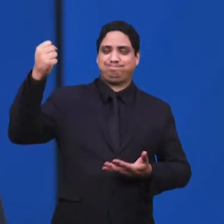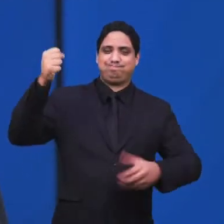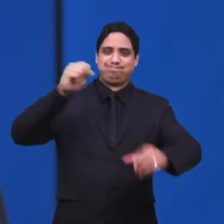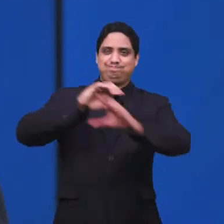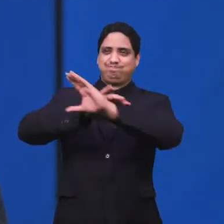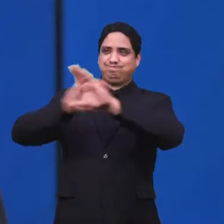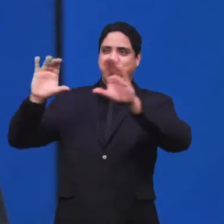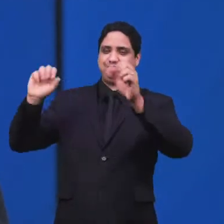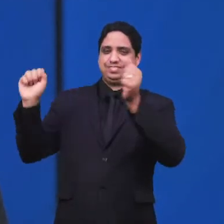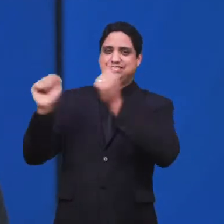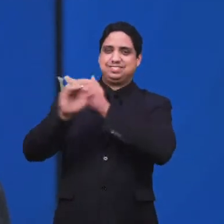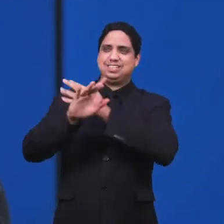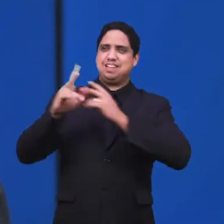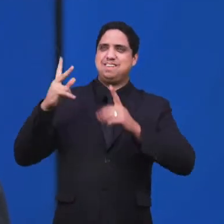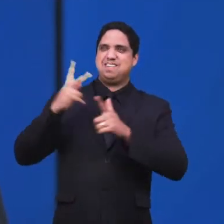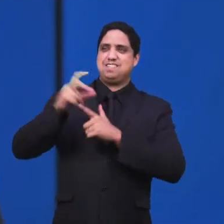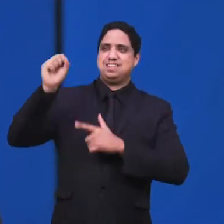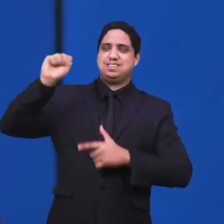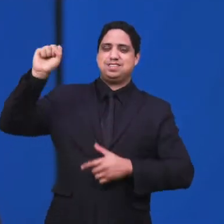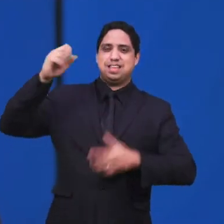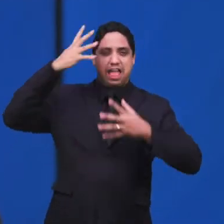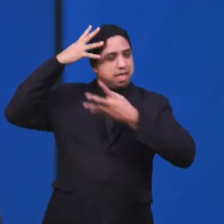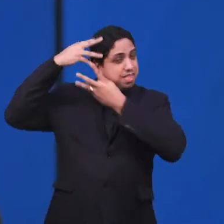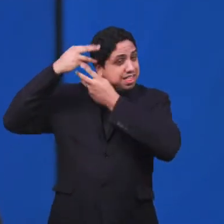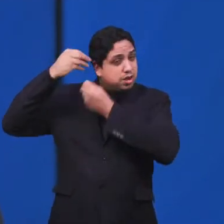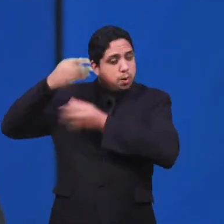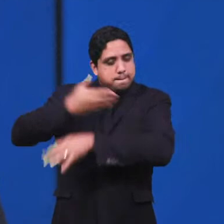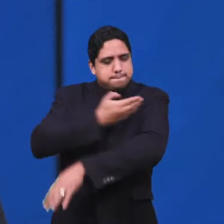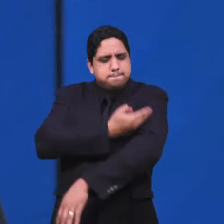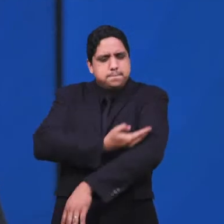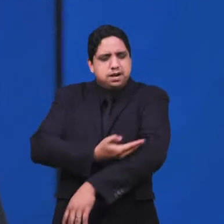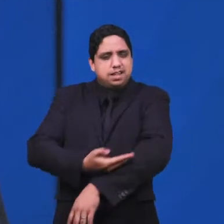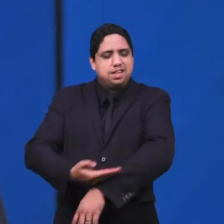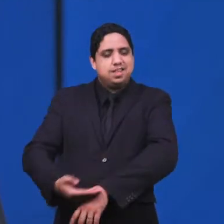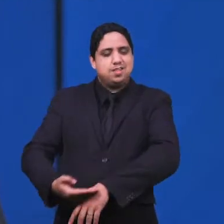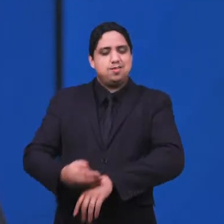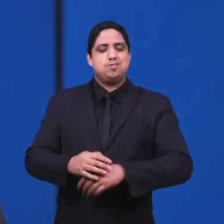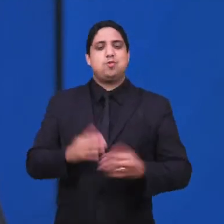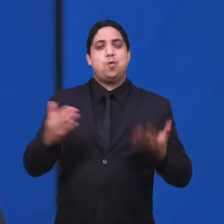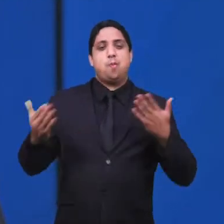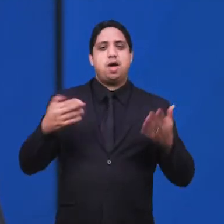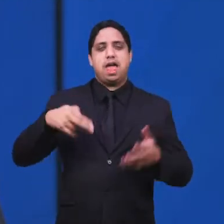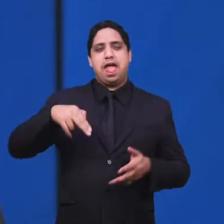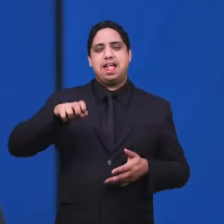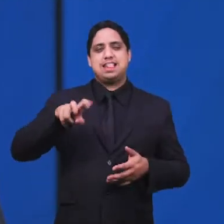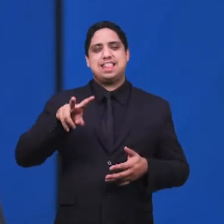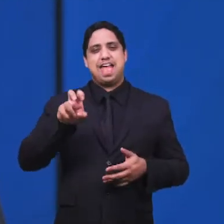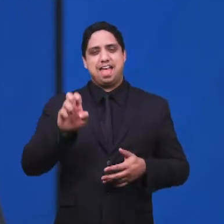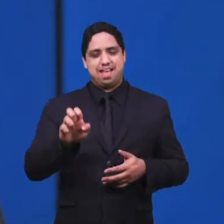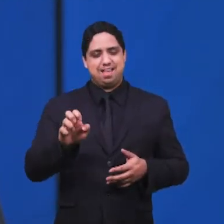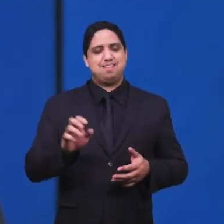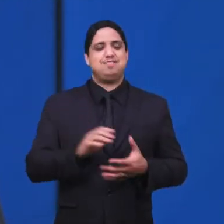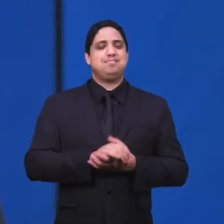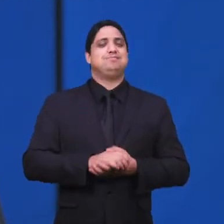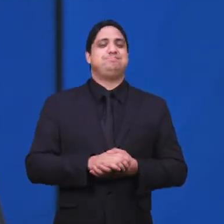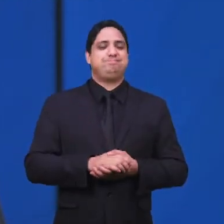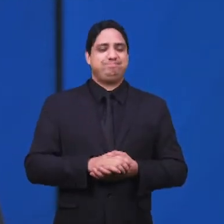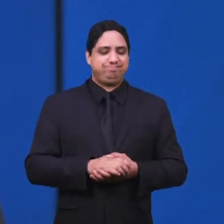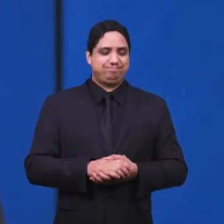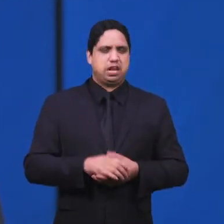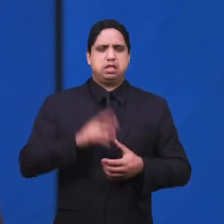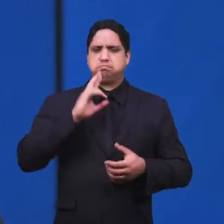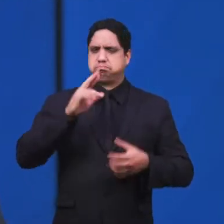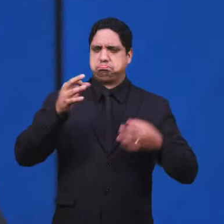já triunfante, os cabelos brancos como a neve. Bem colocado aqui, né, na descrição que o irmão faz na